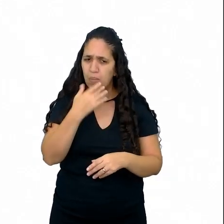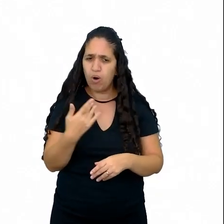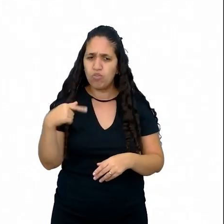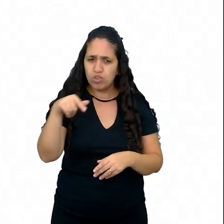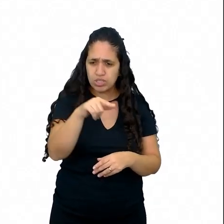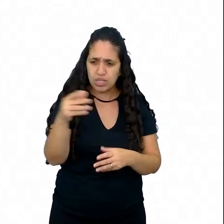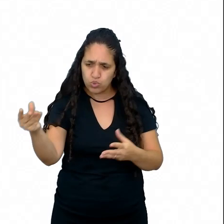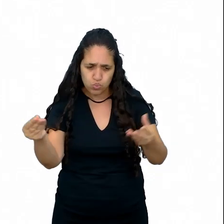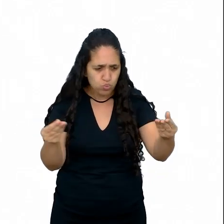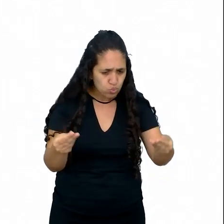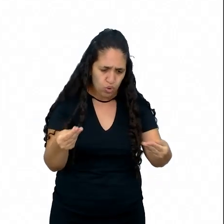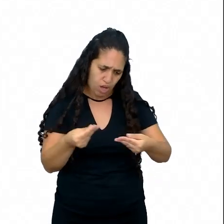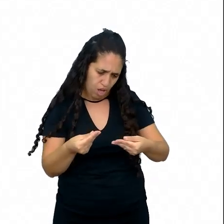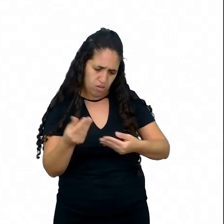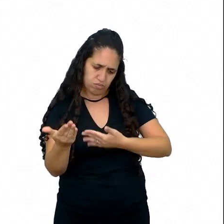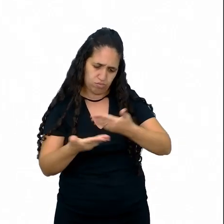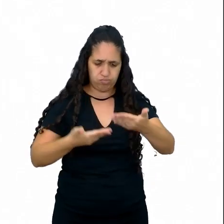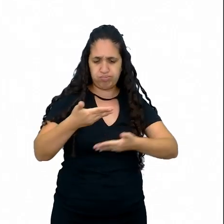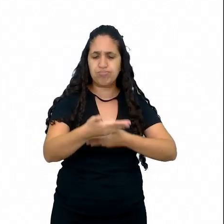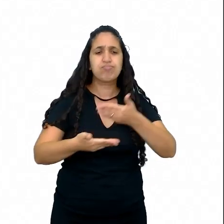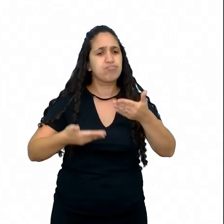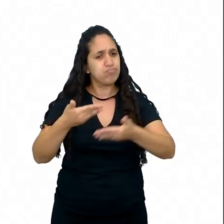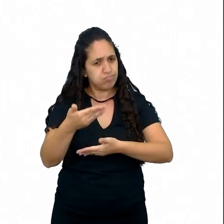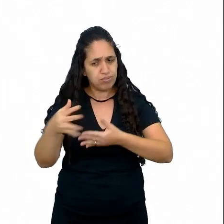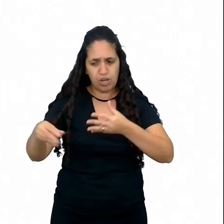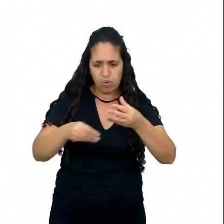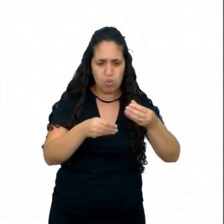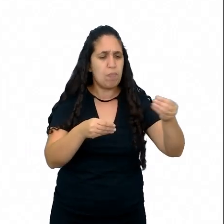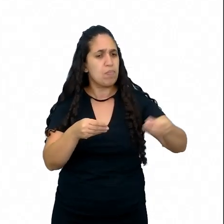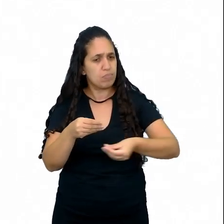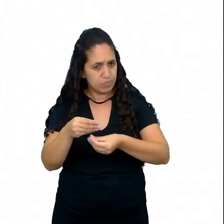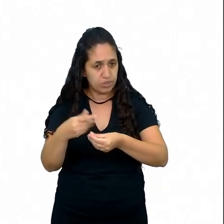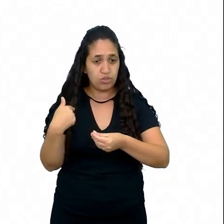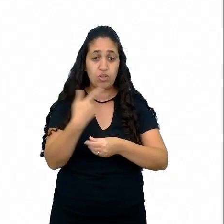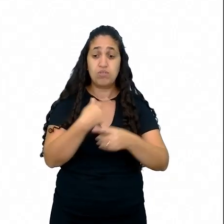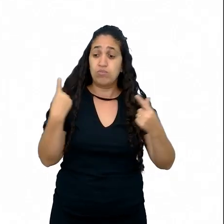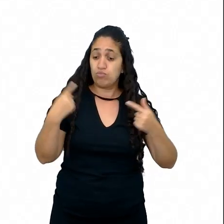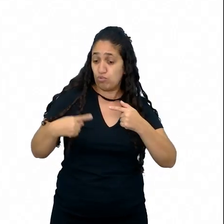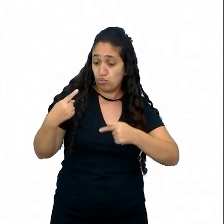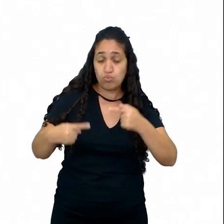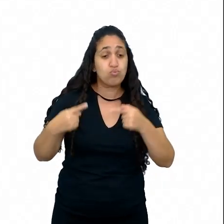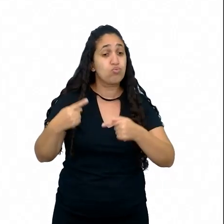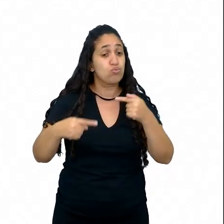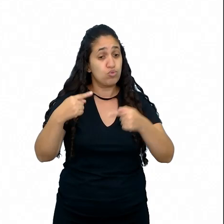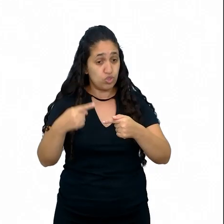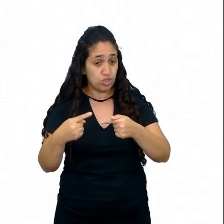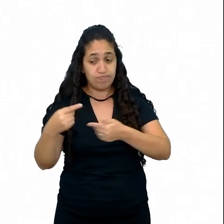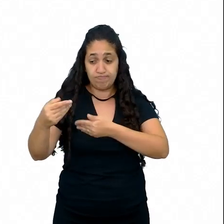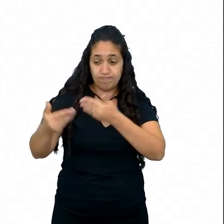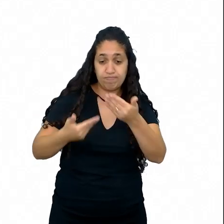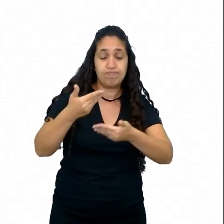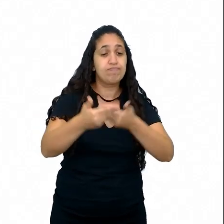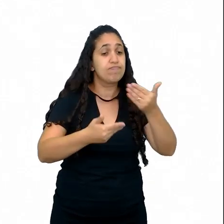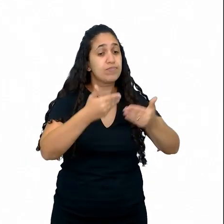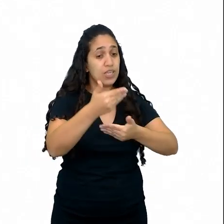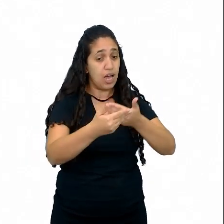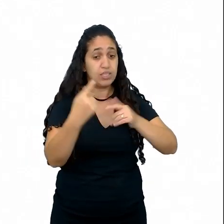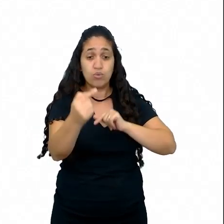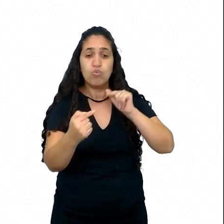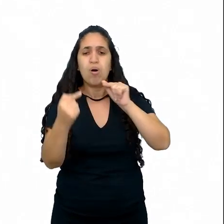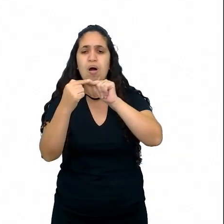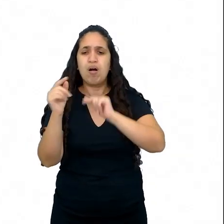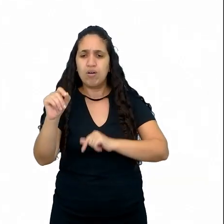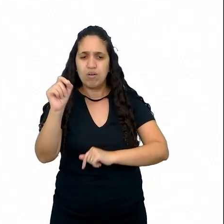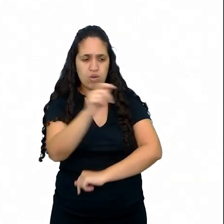os dois materiais, um complementando o outro nesse caso, onde a gente vai discutir isso, trabalhando de uma forma mais integrada, porque o objetivo nosso é